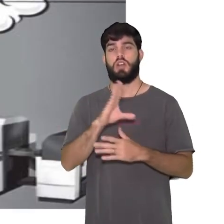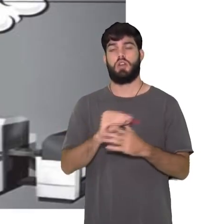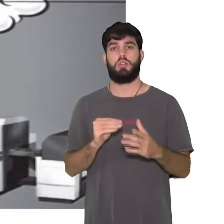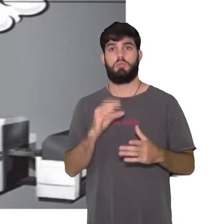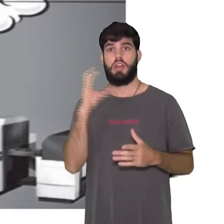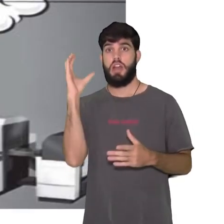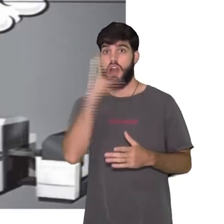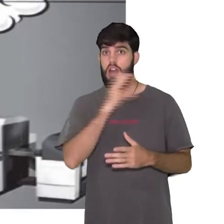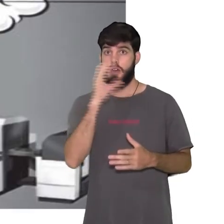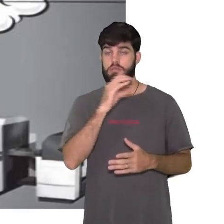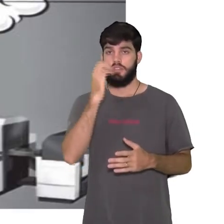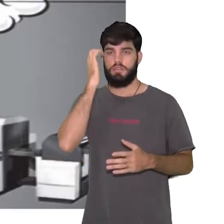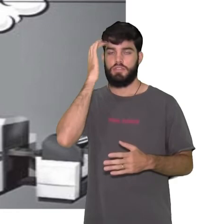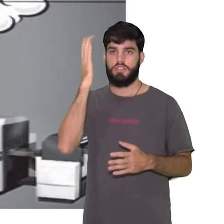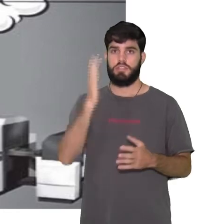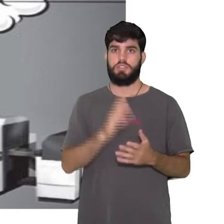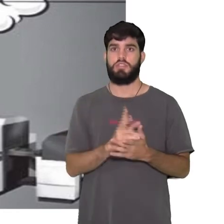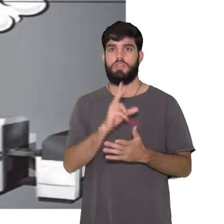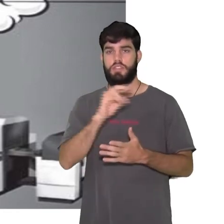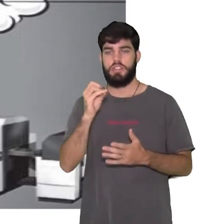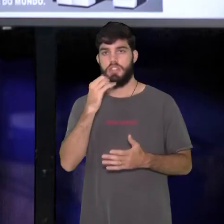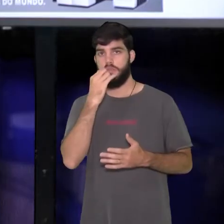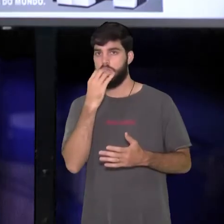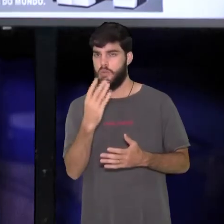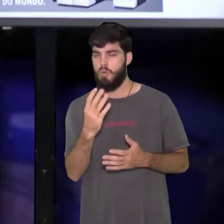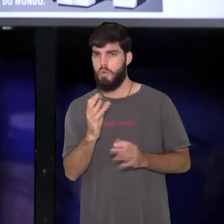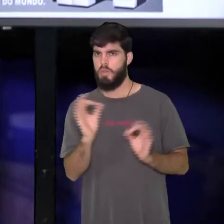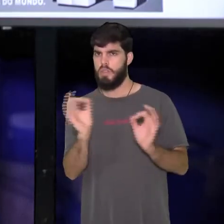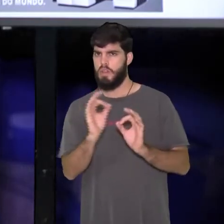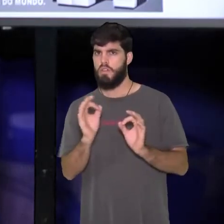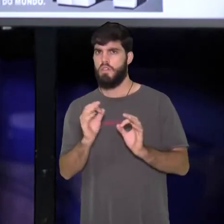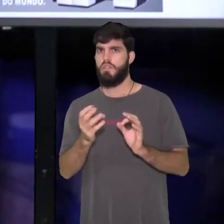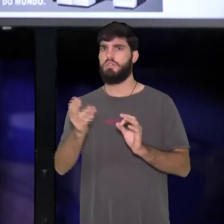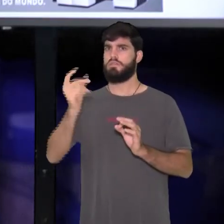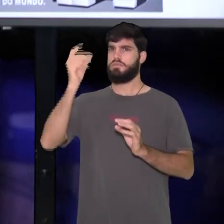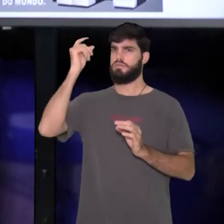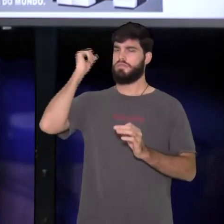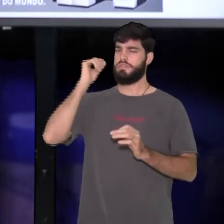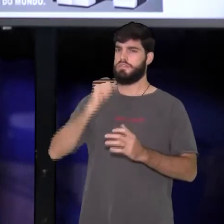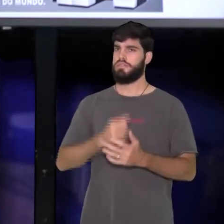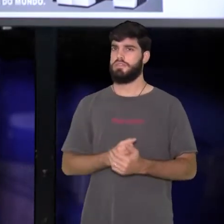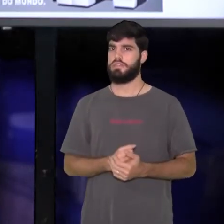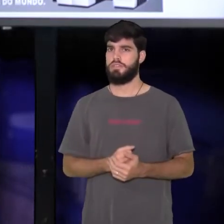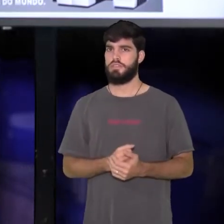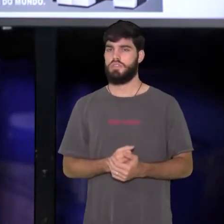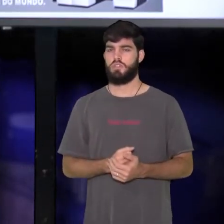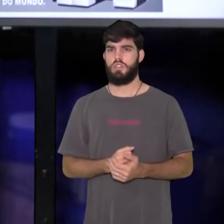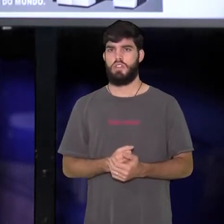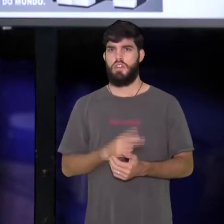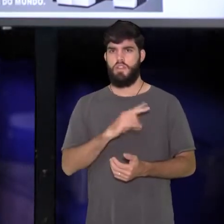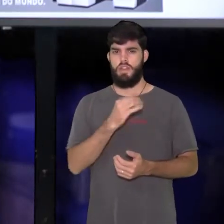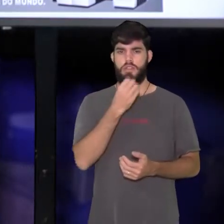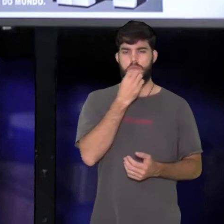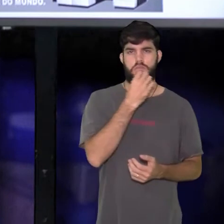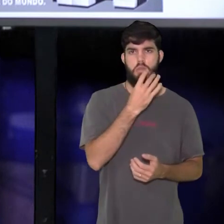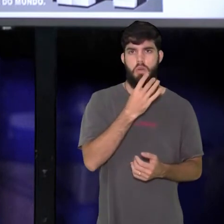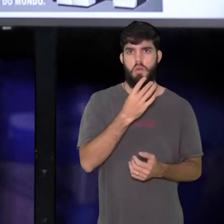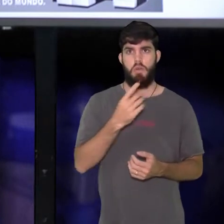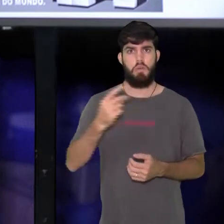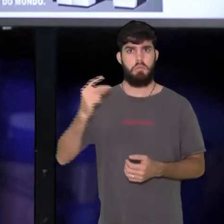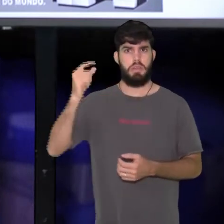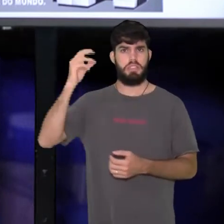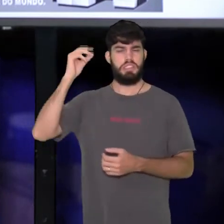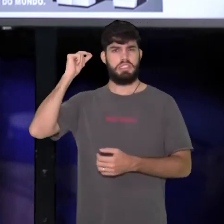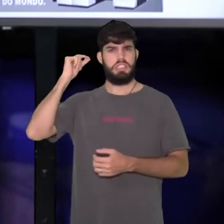fácil. Vai ser bom, não foi? Espera aí. Vai ser bom. Não